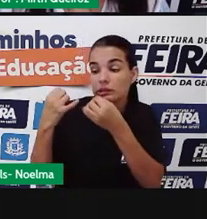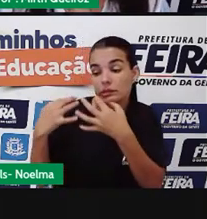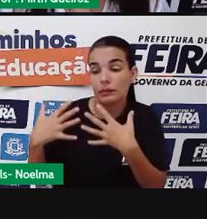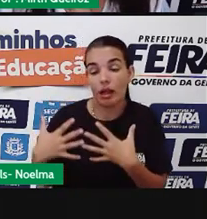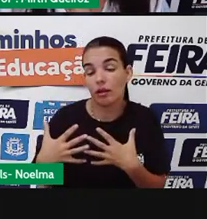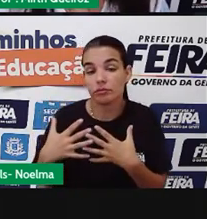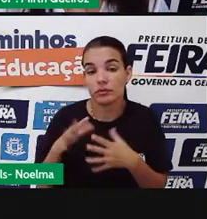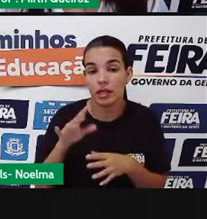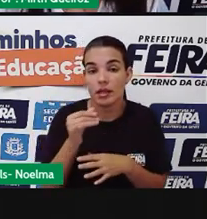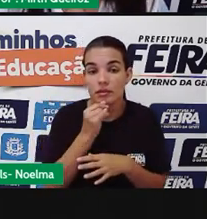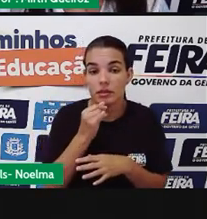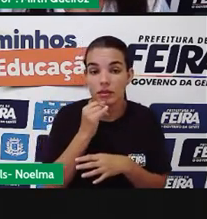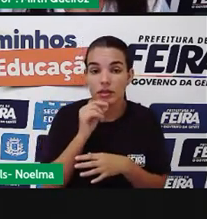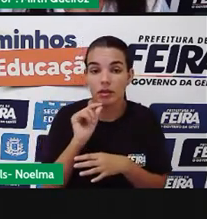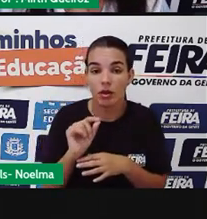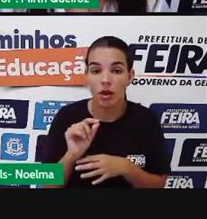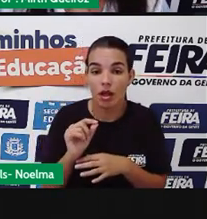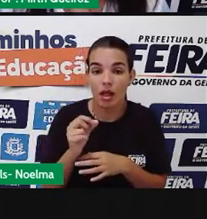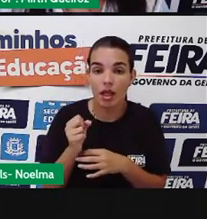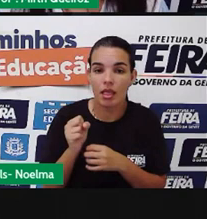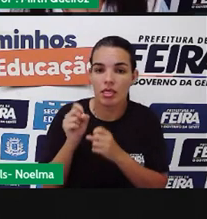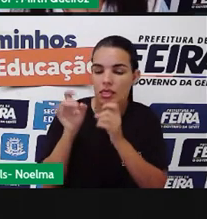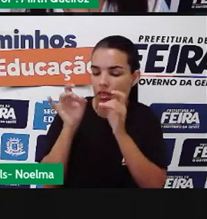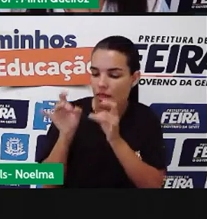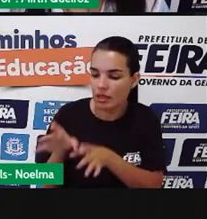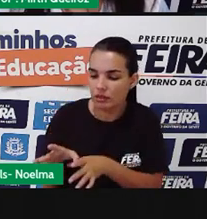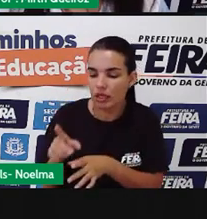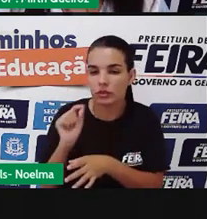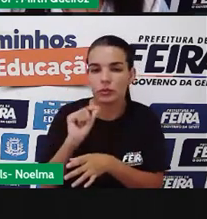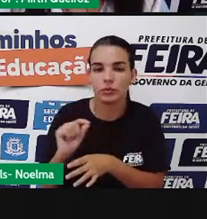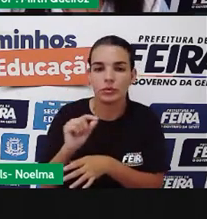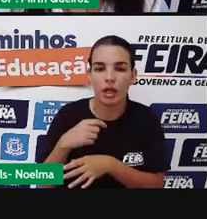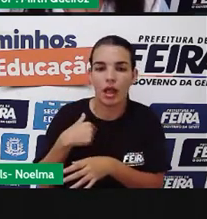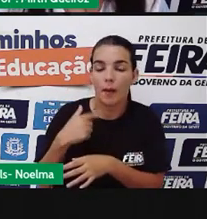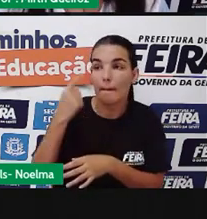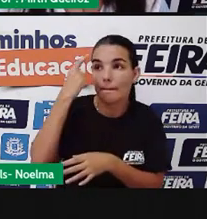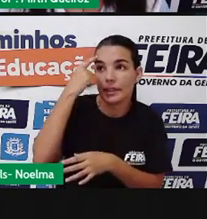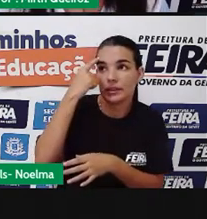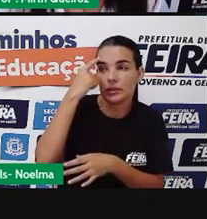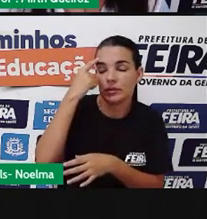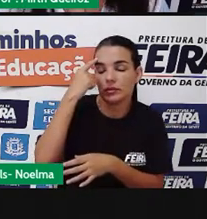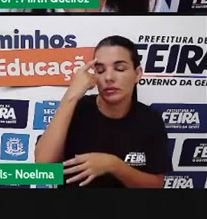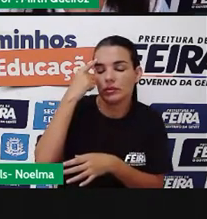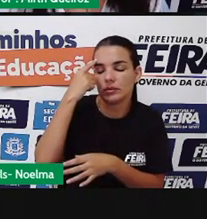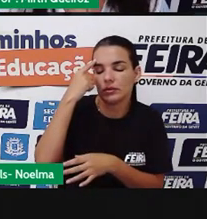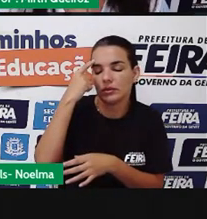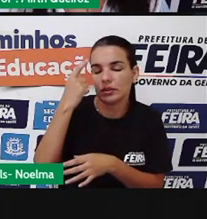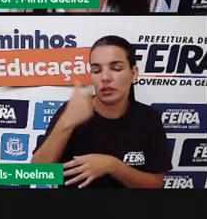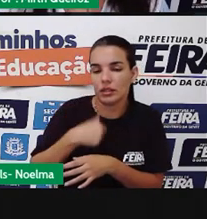exemplo, Descartes diz, dois pontos, penso, logo existo.